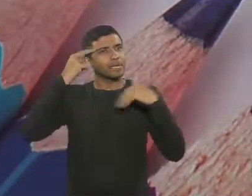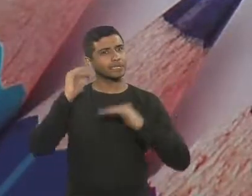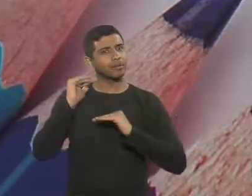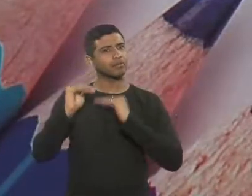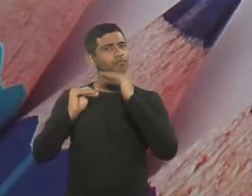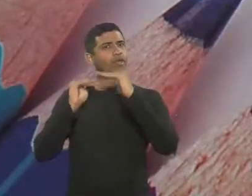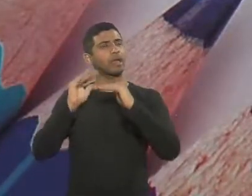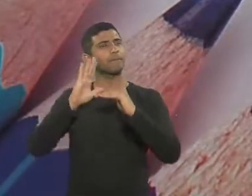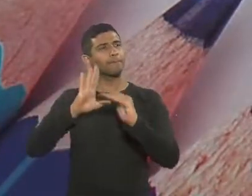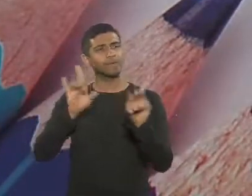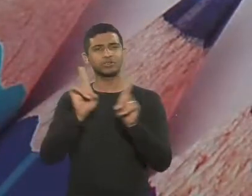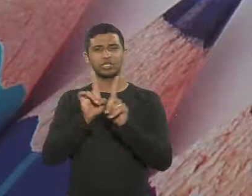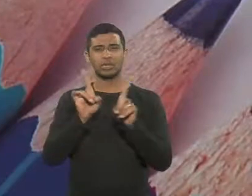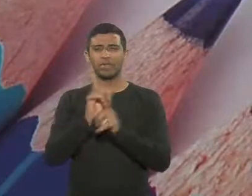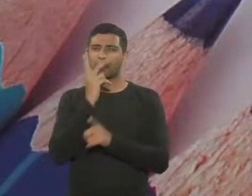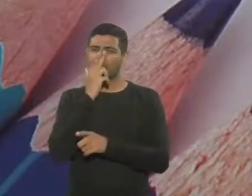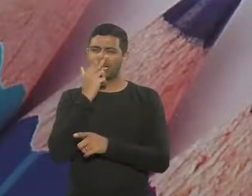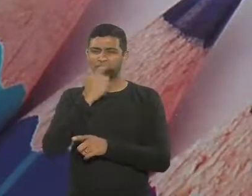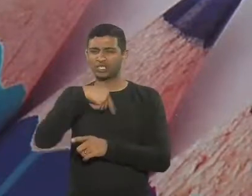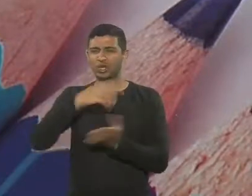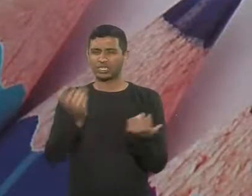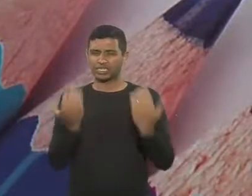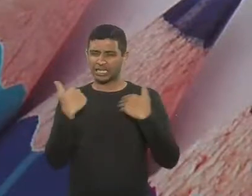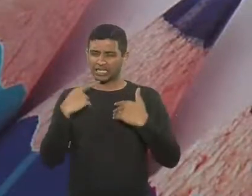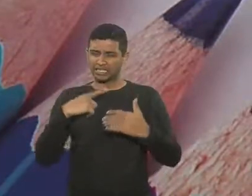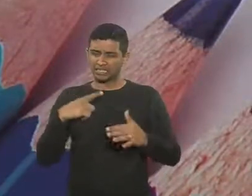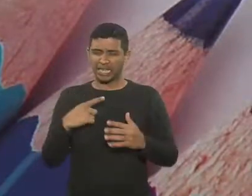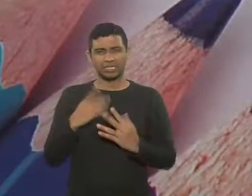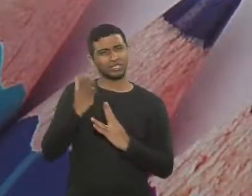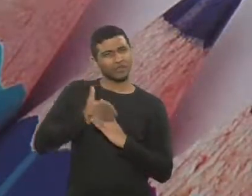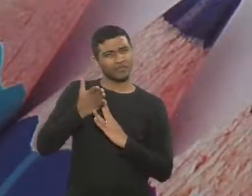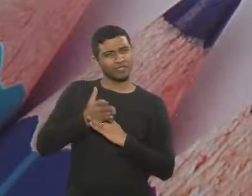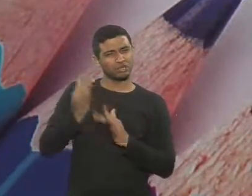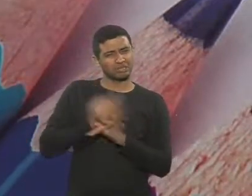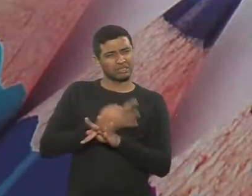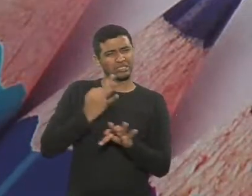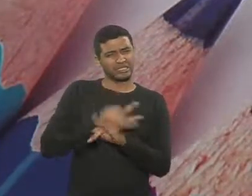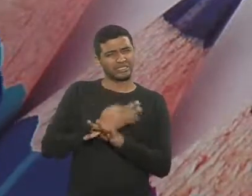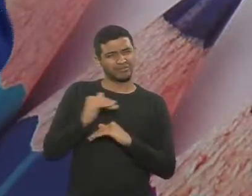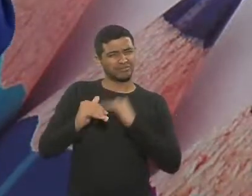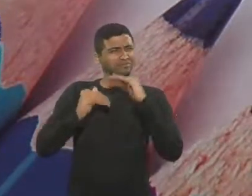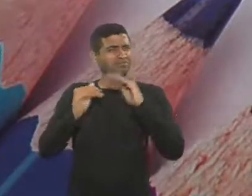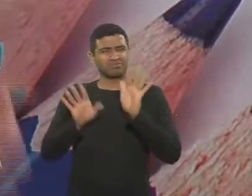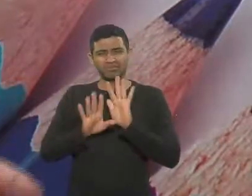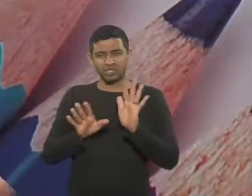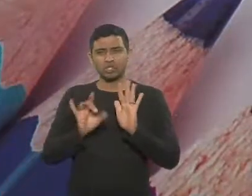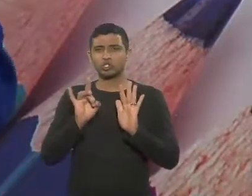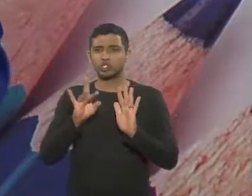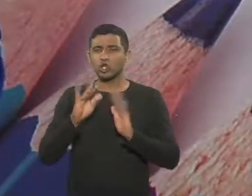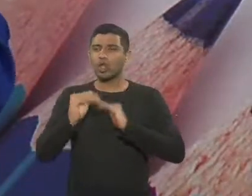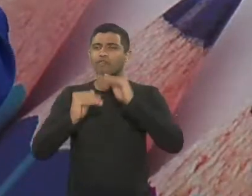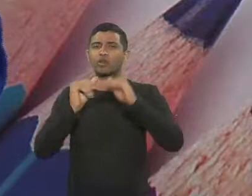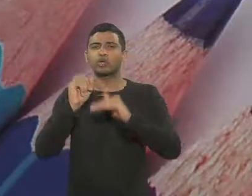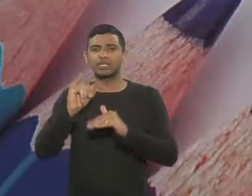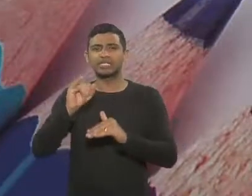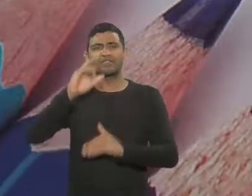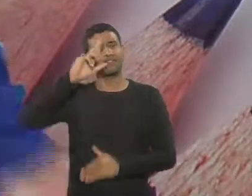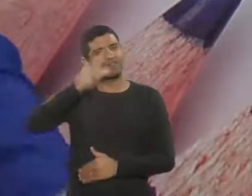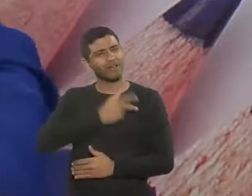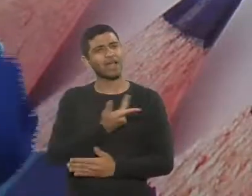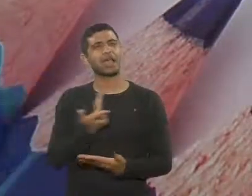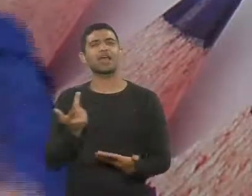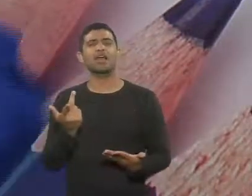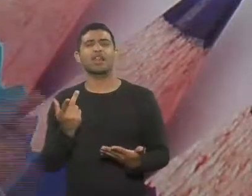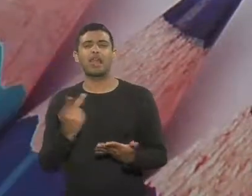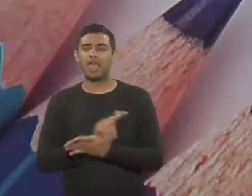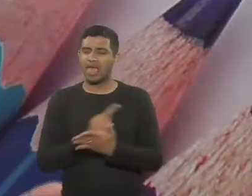Sim. Mas, ao mesmo tempo, a gente tem uma resistência enorme a isso, porque a gente só evolui quando a gente reflete, quando a gente cai, quando a gente aprende, quando a gente